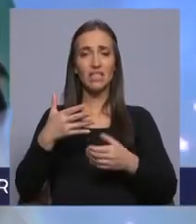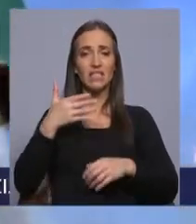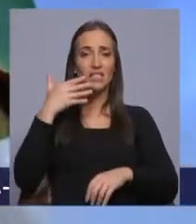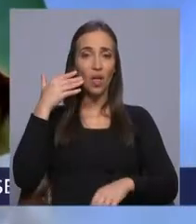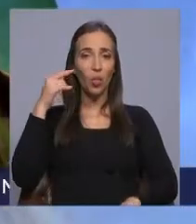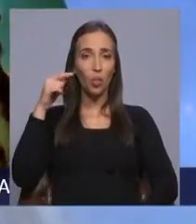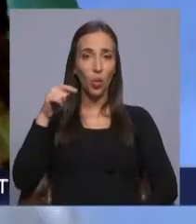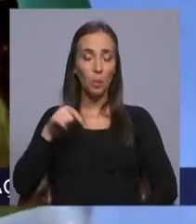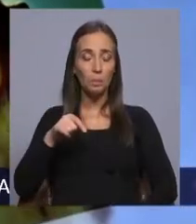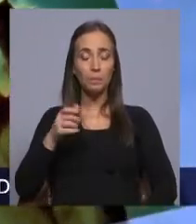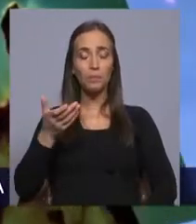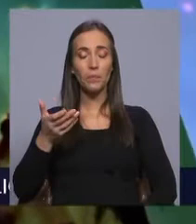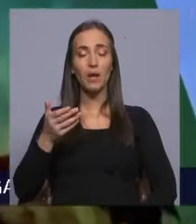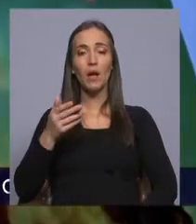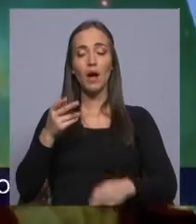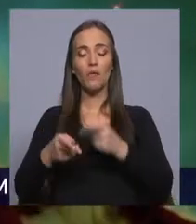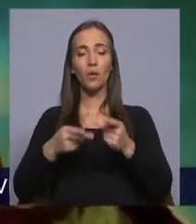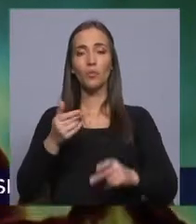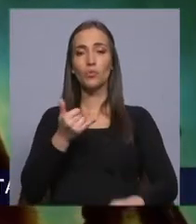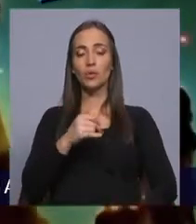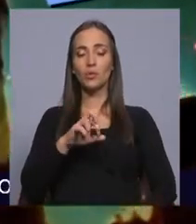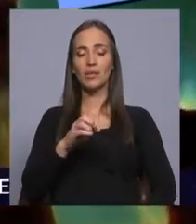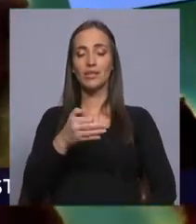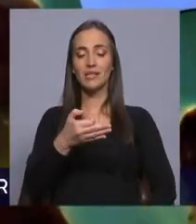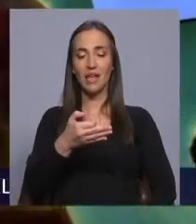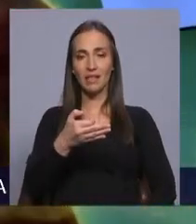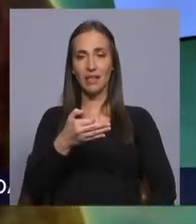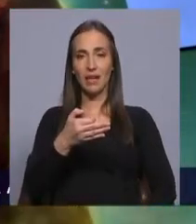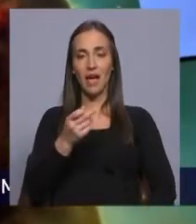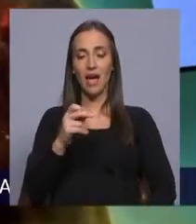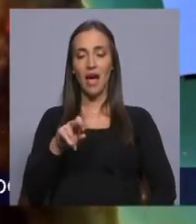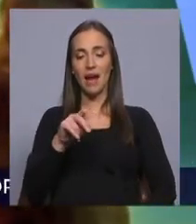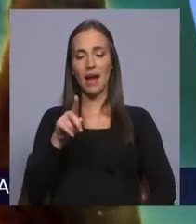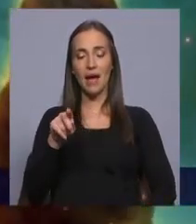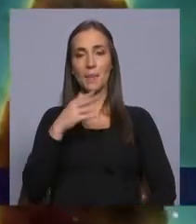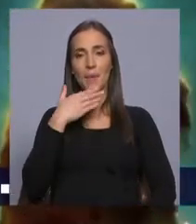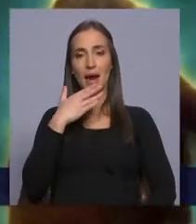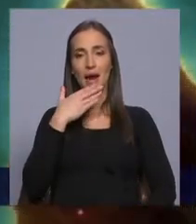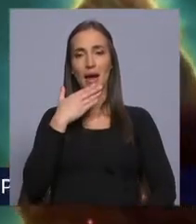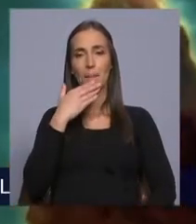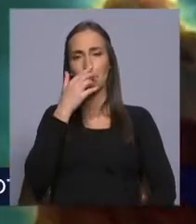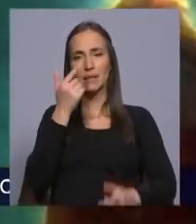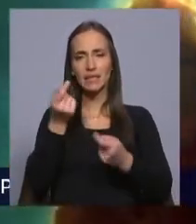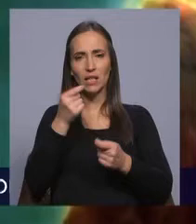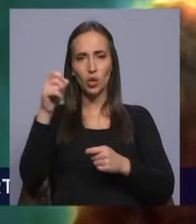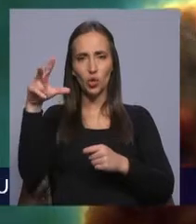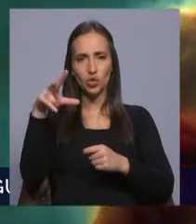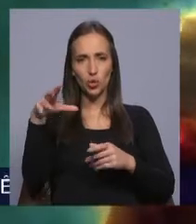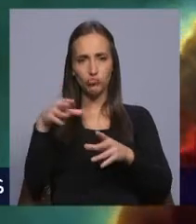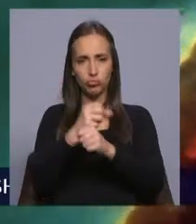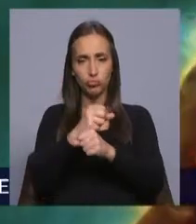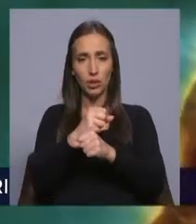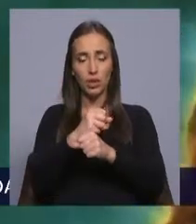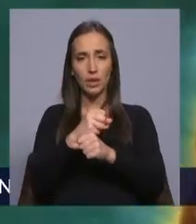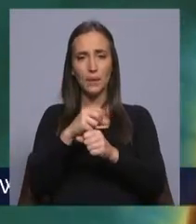analisou 237 anãs brancas, ou seja, estrelas parecidas com o Sol que estão na fase final da sua vida, e são estrelas poluídas.